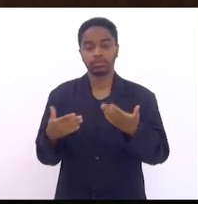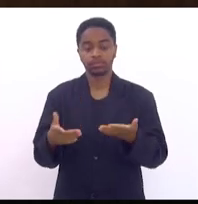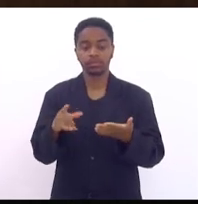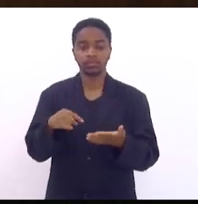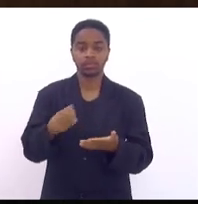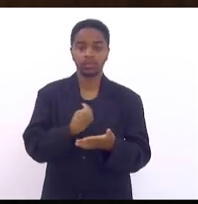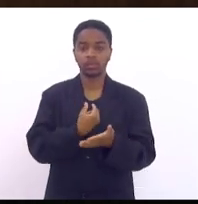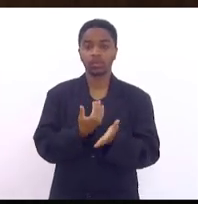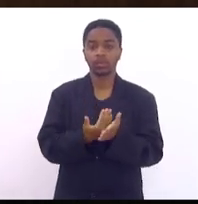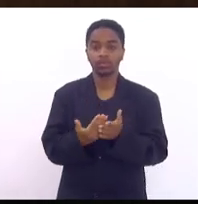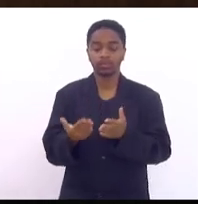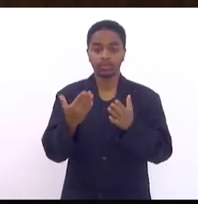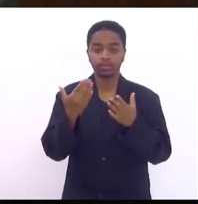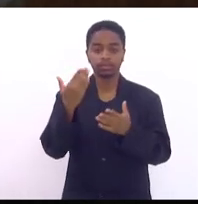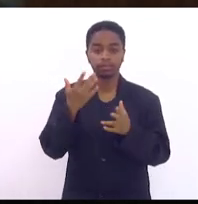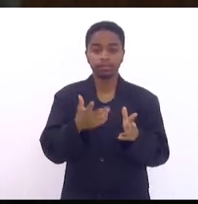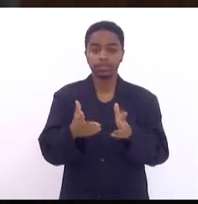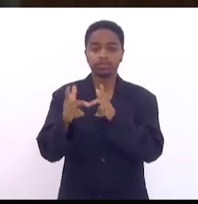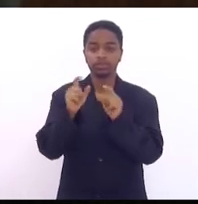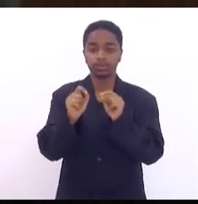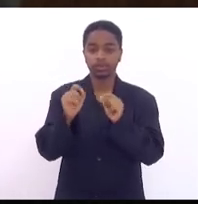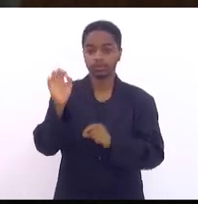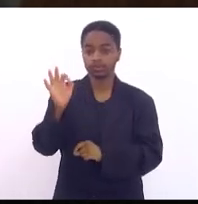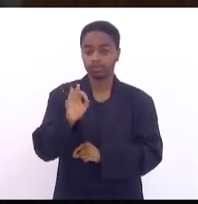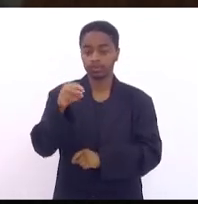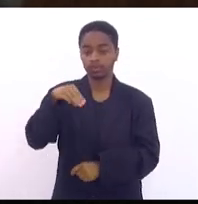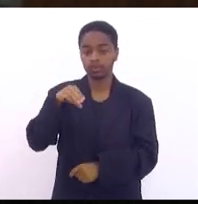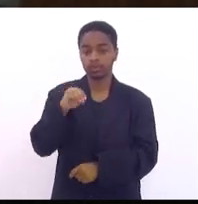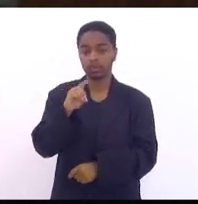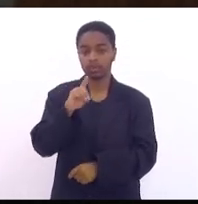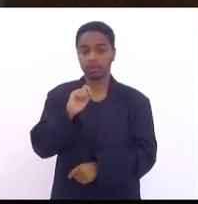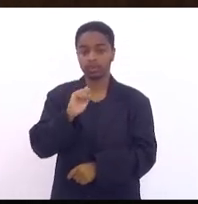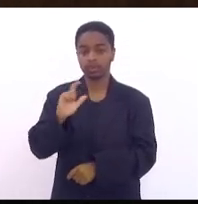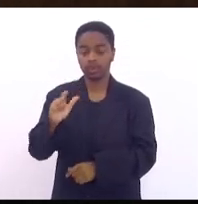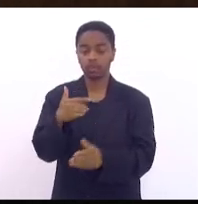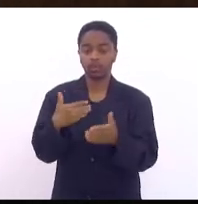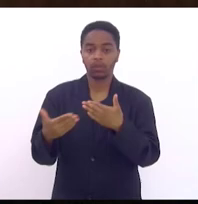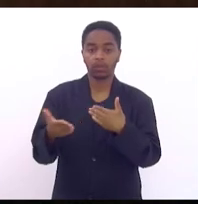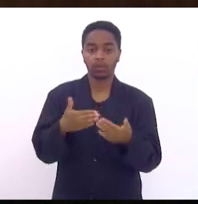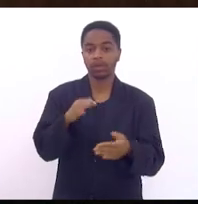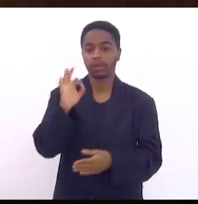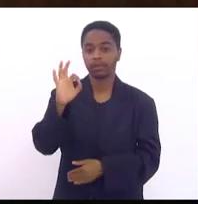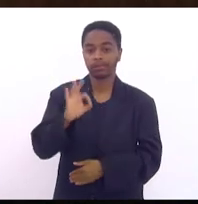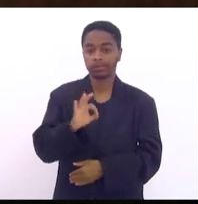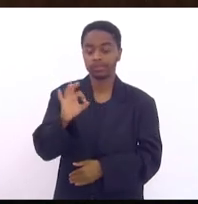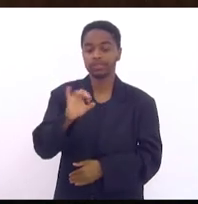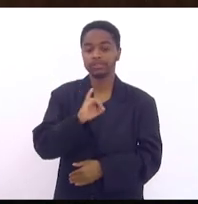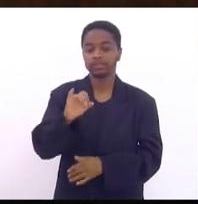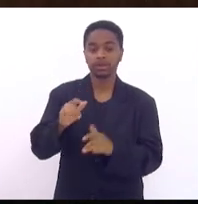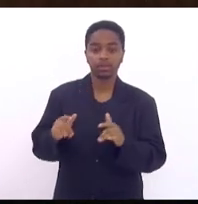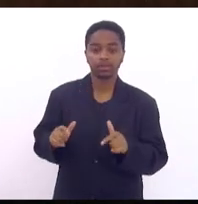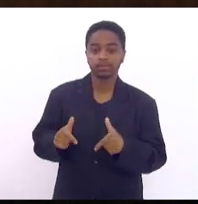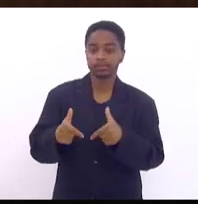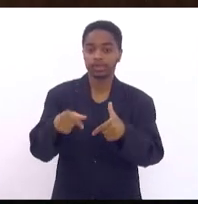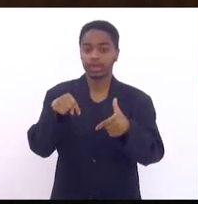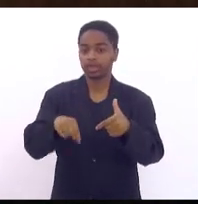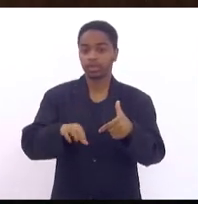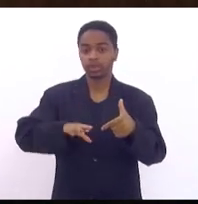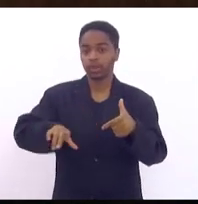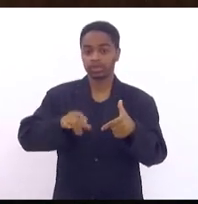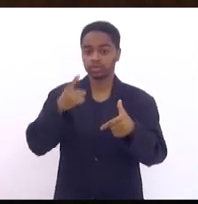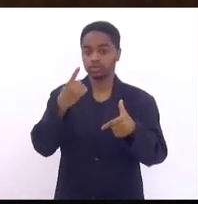entendido como uma alíquota modal qualquer alíquota que praticasse no Estado, e não